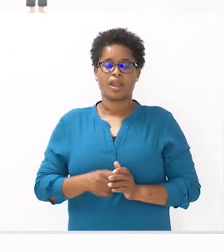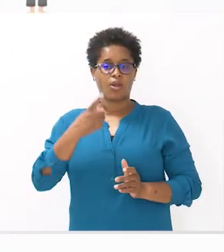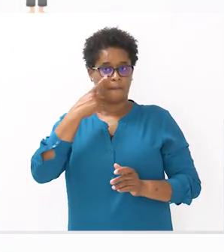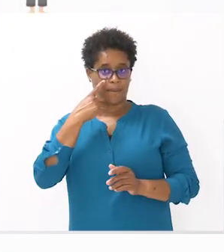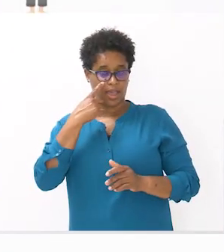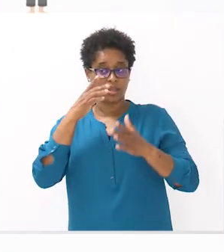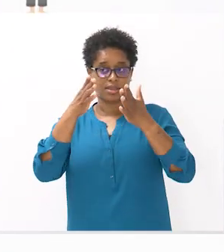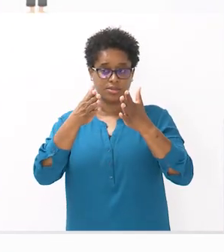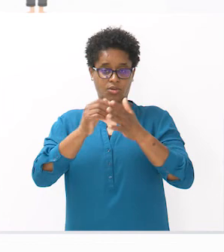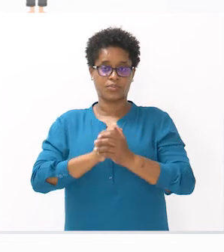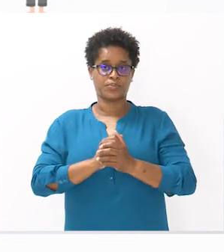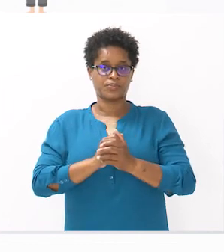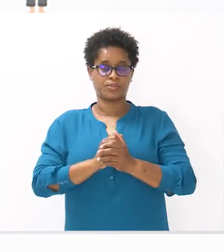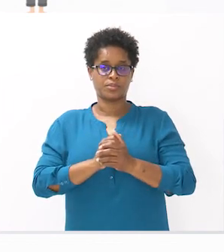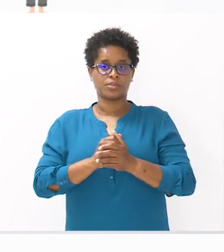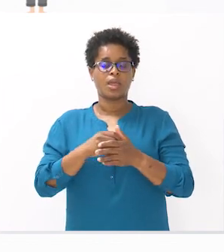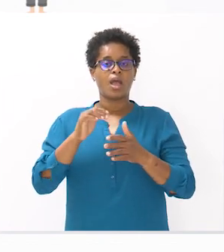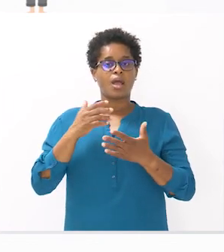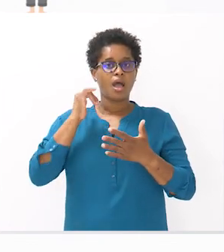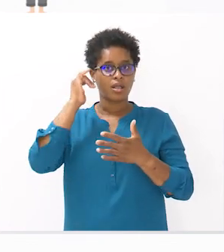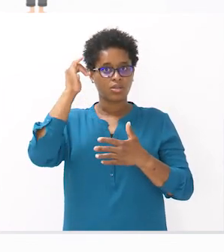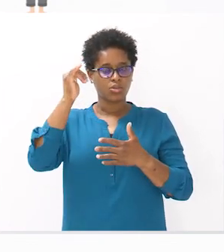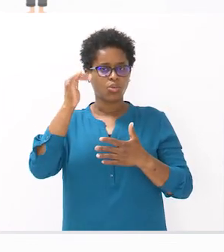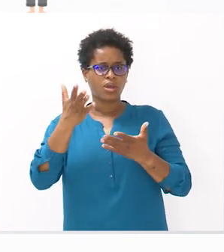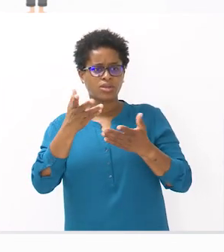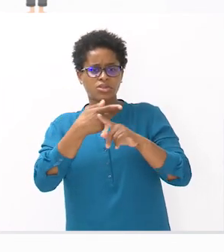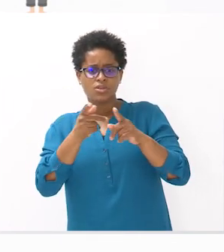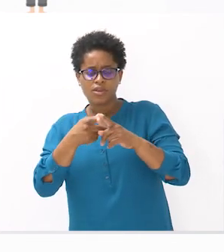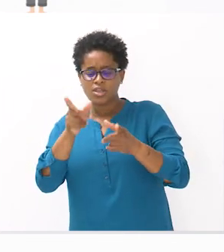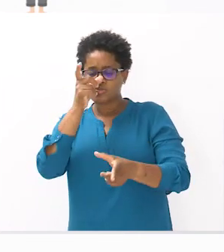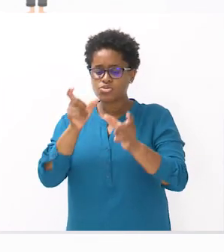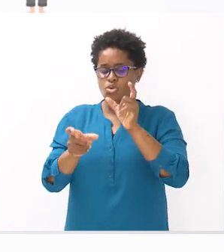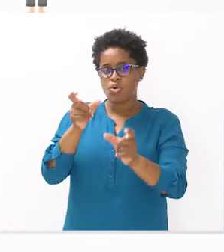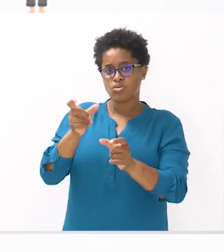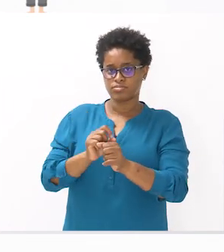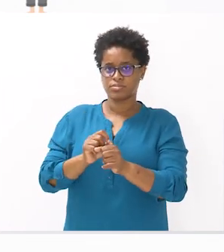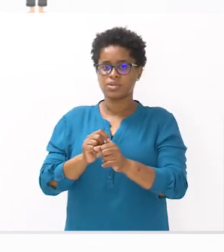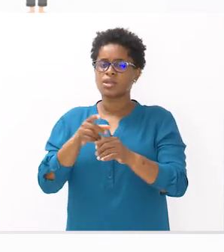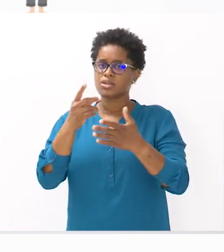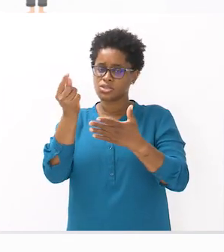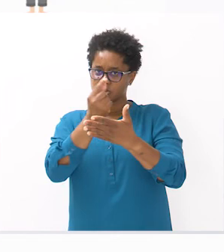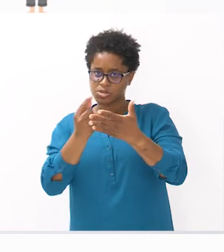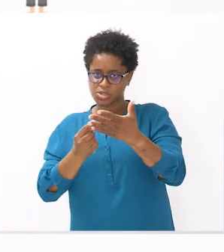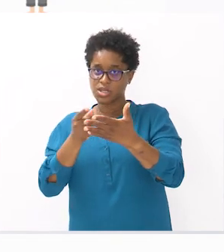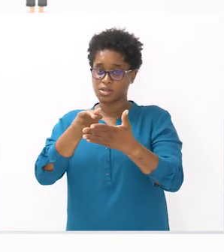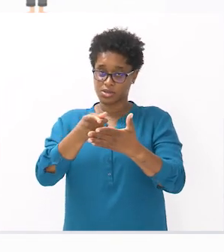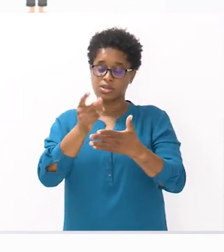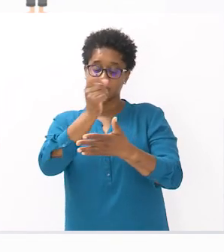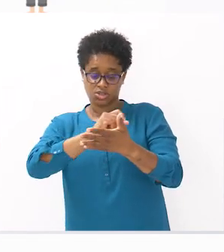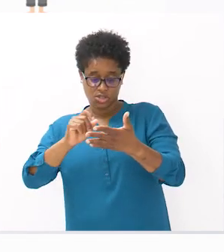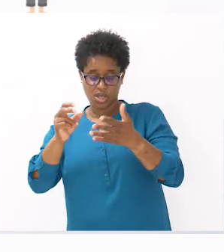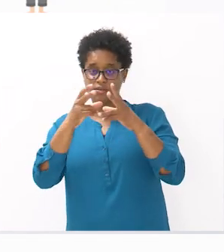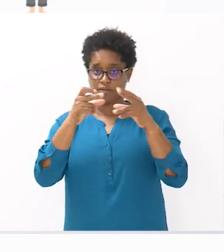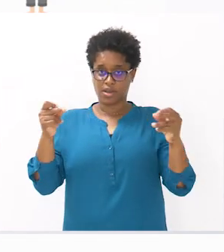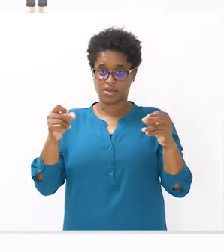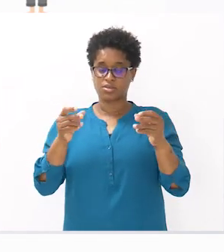Presta atenção à altura das diferentes personagens esquematizadas e escreve